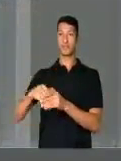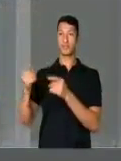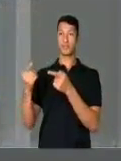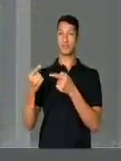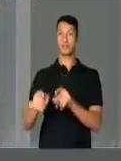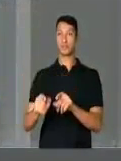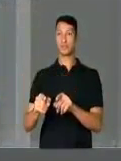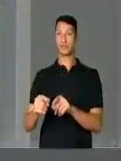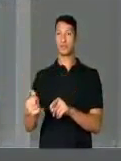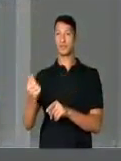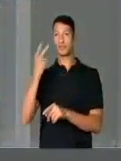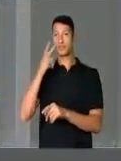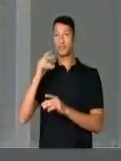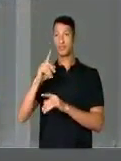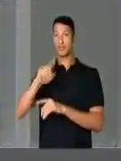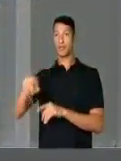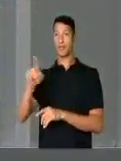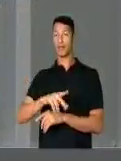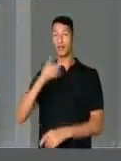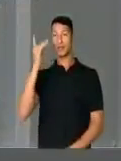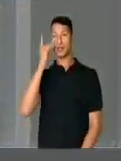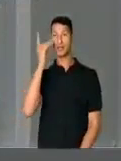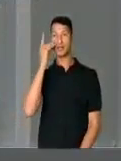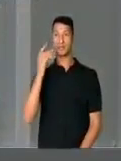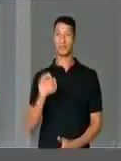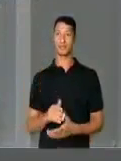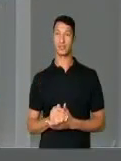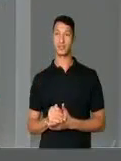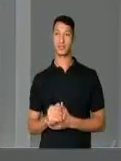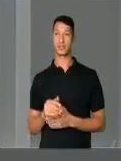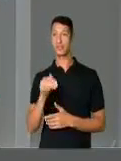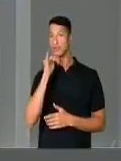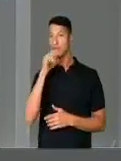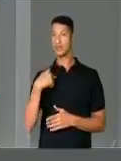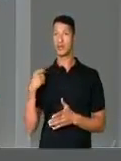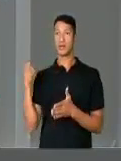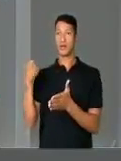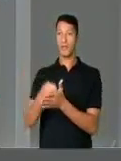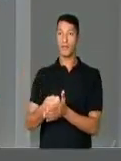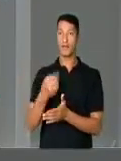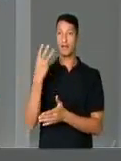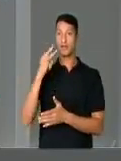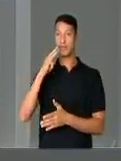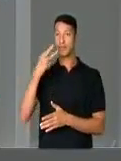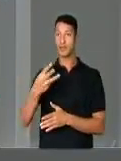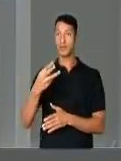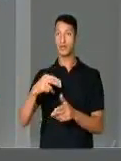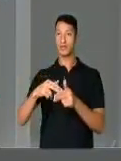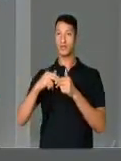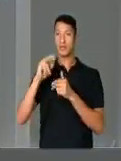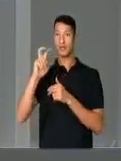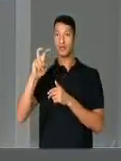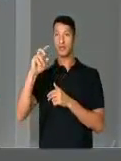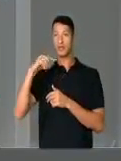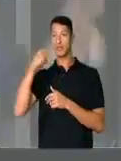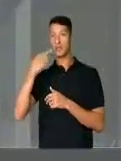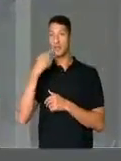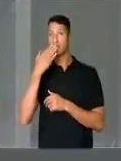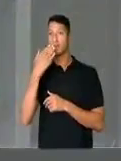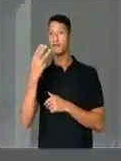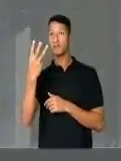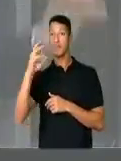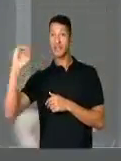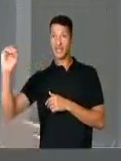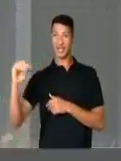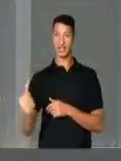votos para a cassação da Dilma. E ele disse, não, eu pago 3 milhões para 5 deputados. Pediram